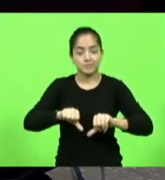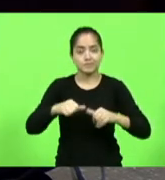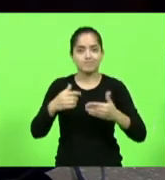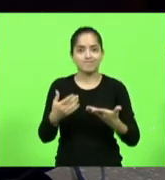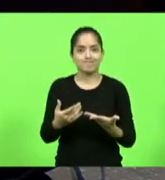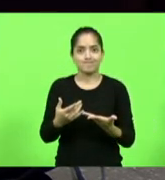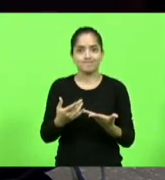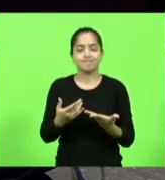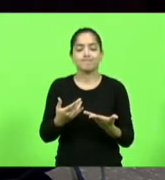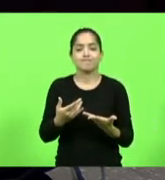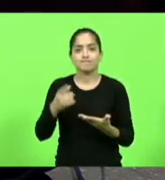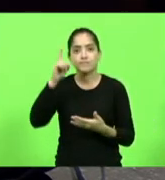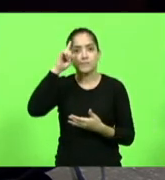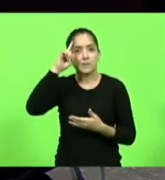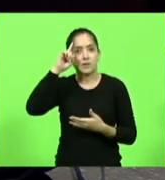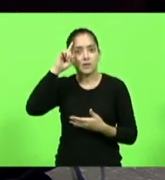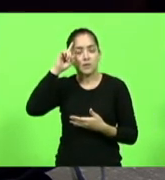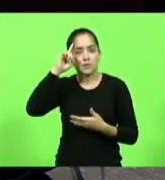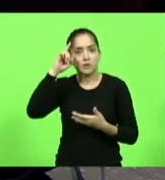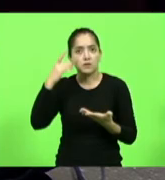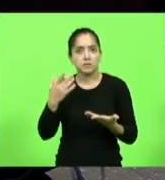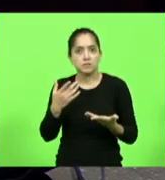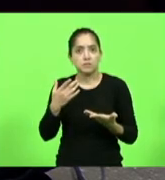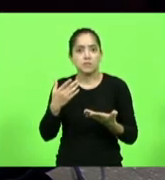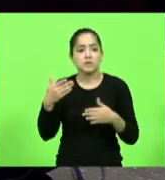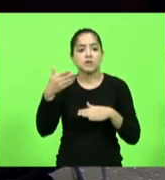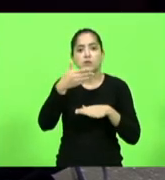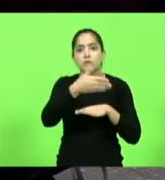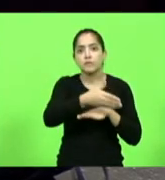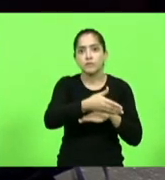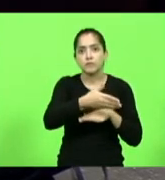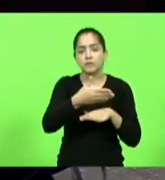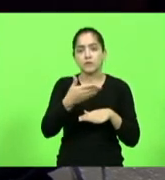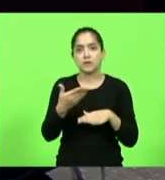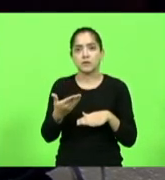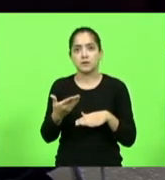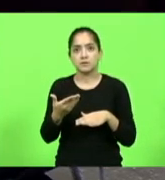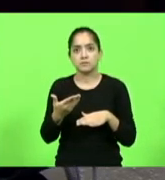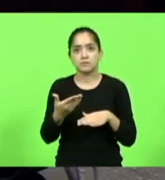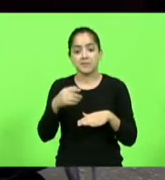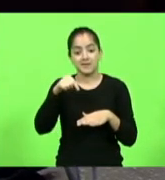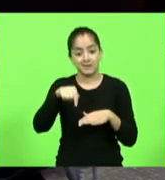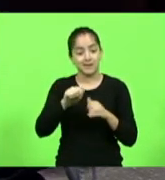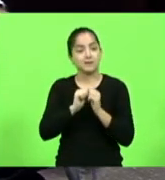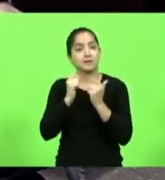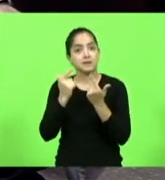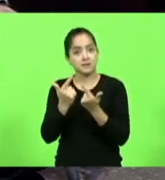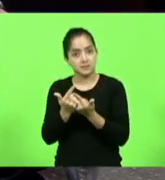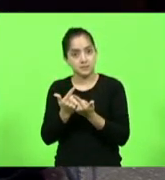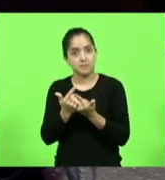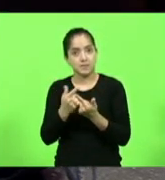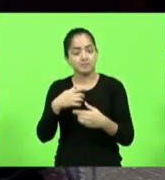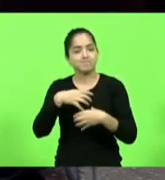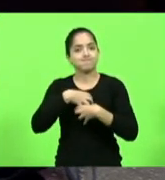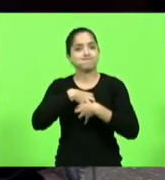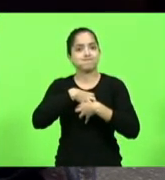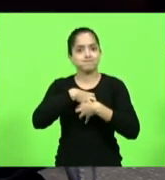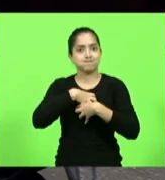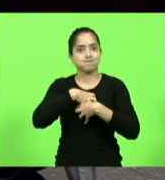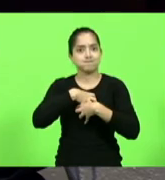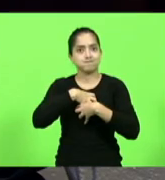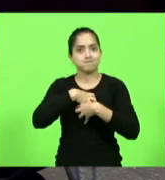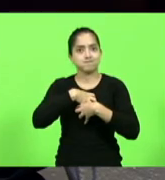dias que estou passando aqui na Assembleia e me sentindo absolutamente